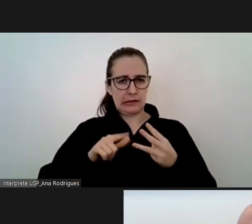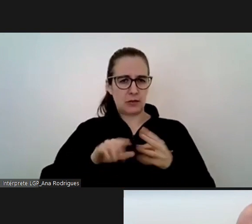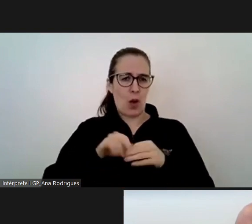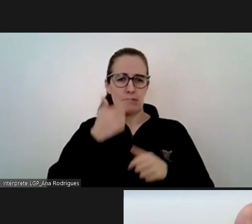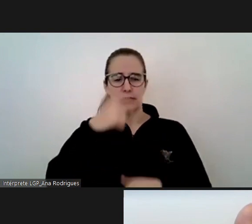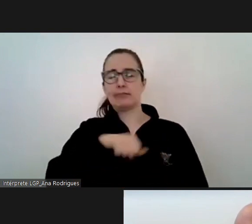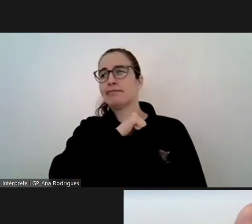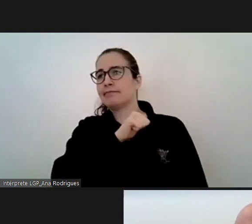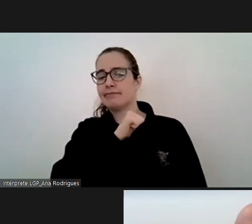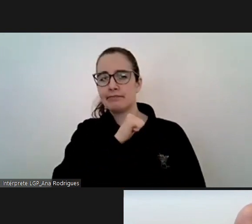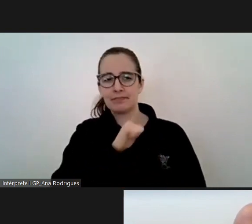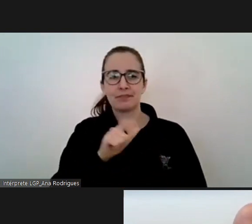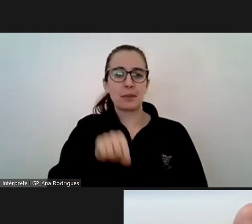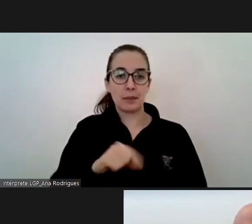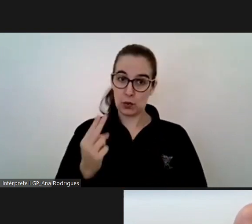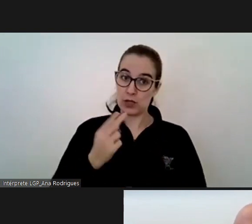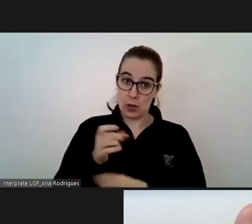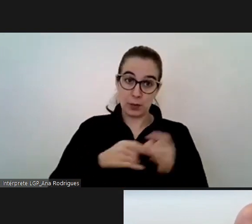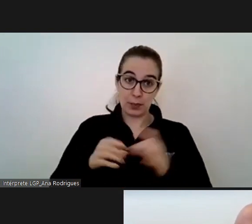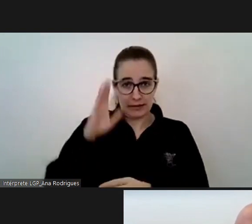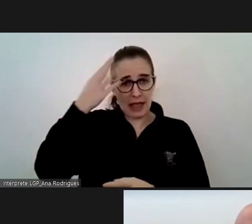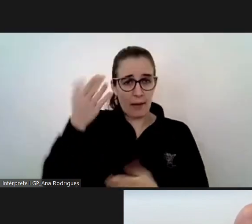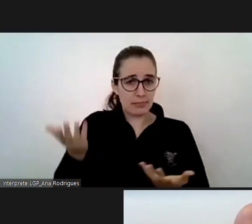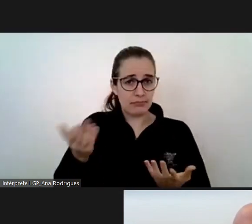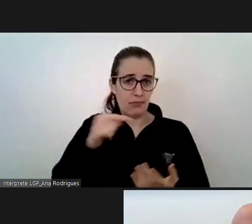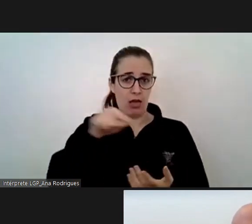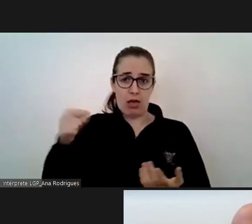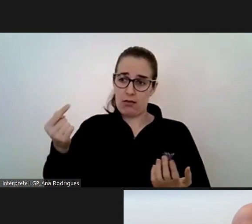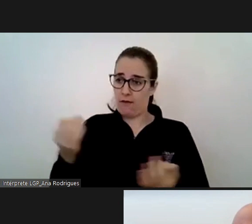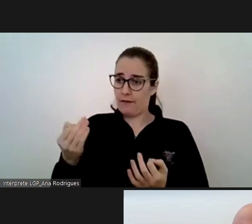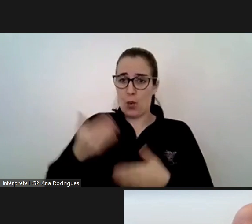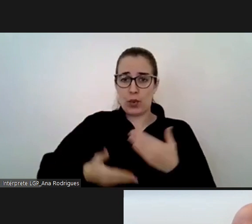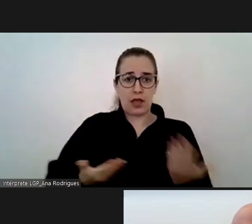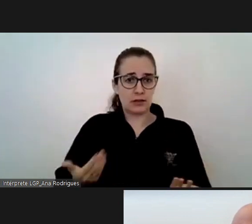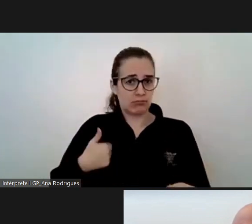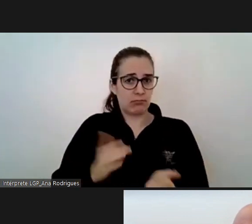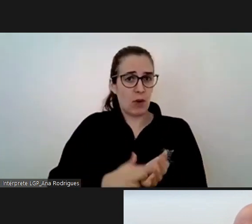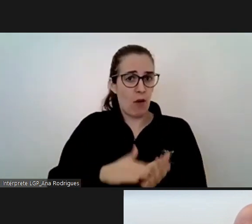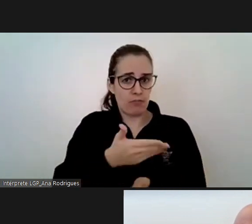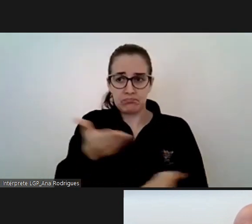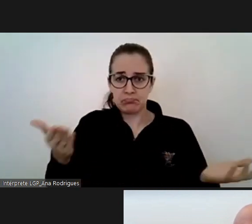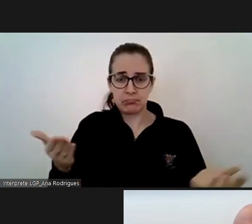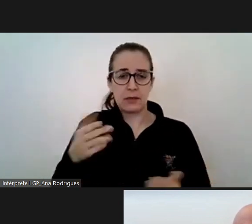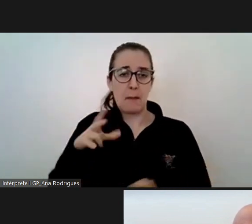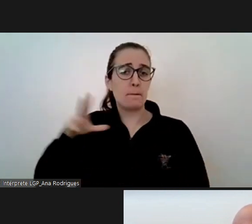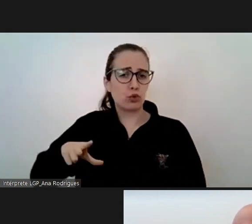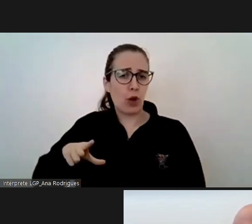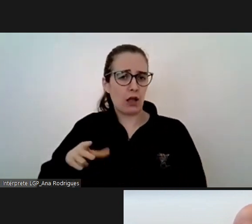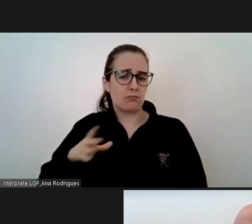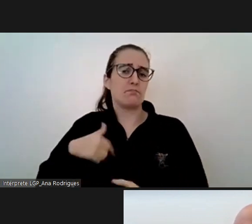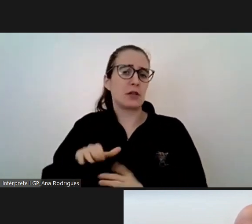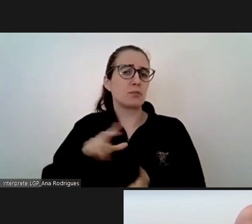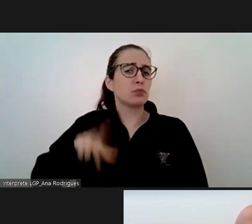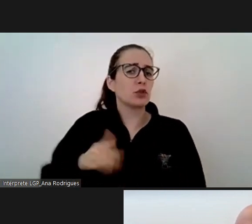A União Europeia tem consciência de que isto acontece, o Nuno está a falar de Portugal, mas também se pode falar